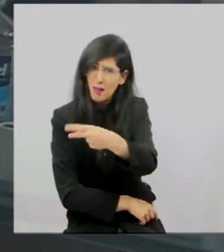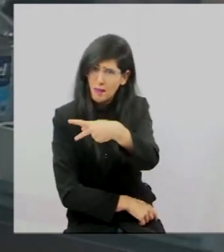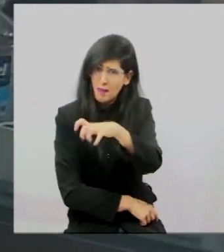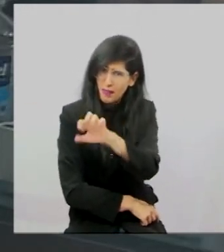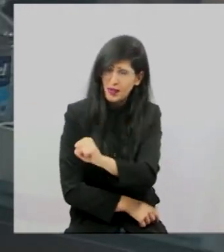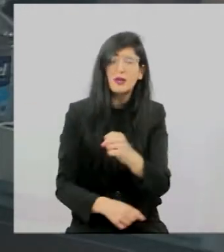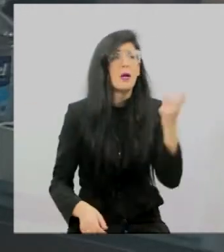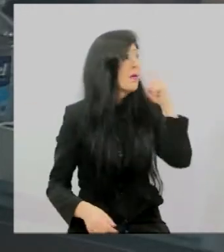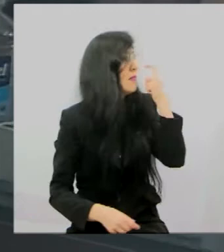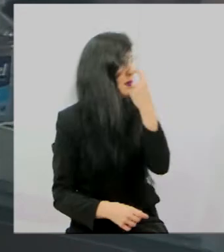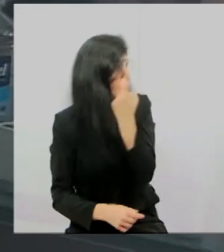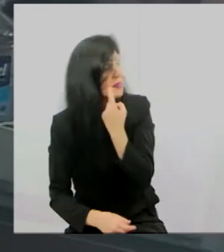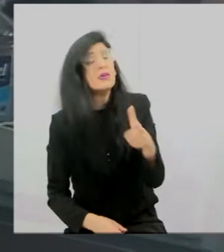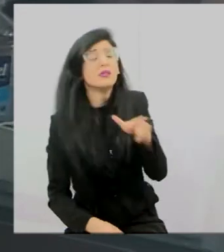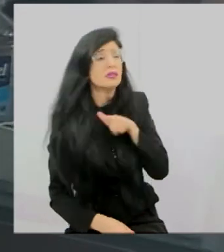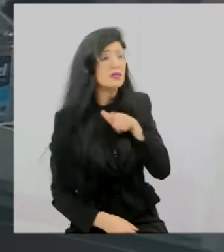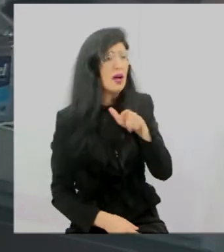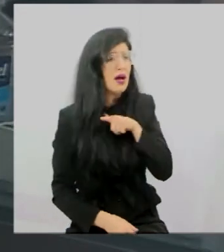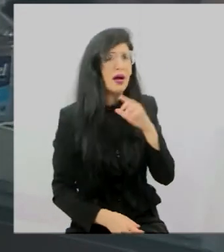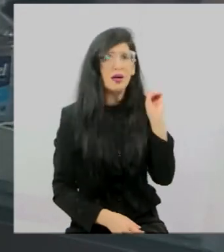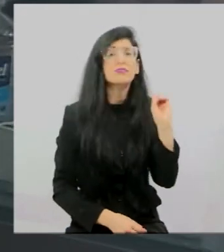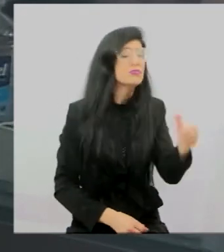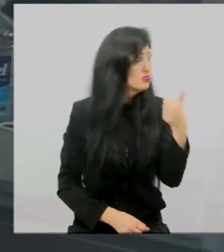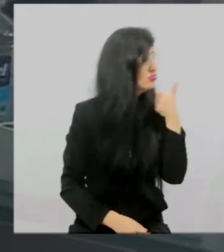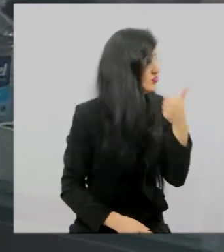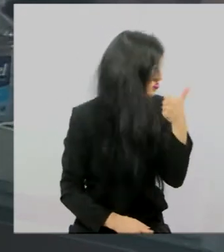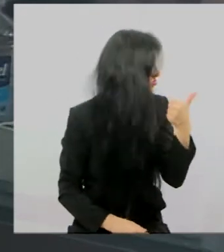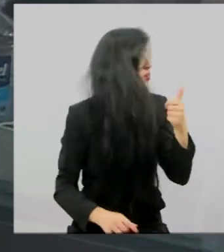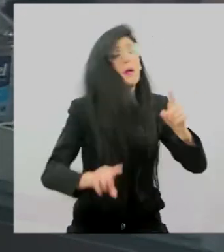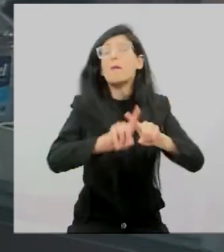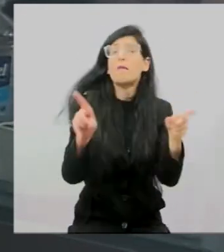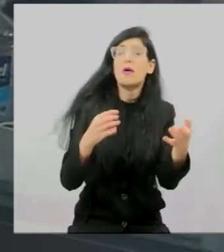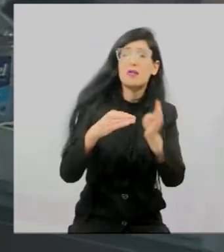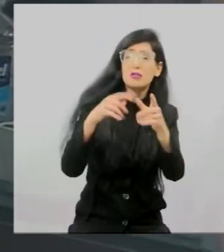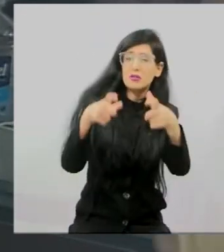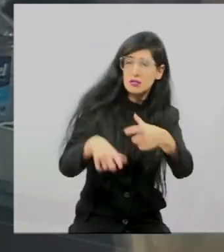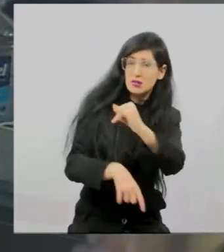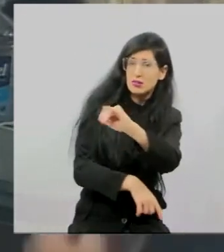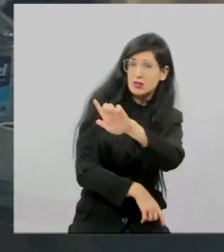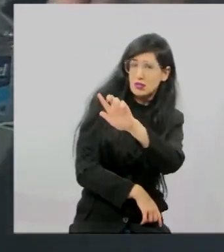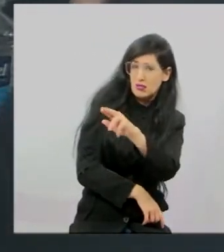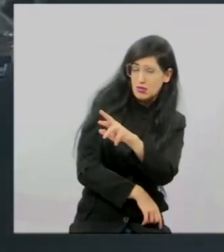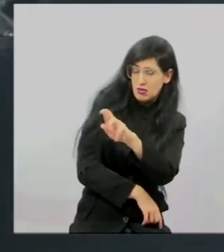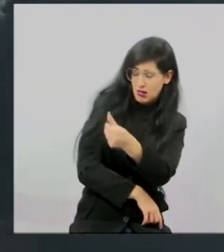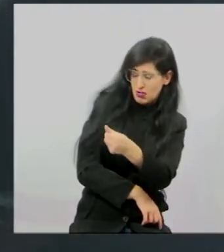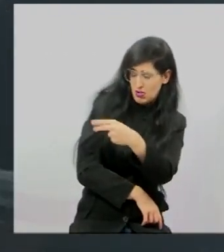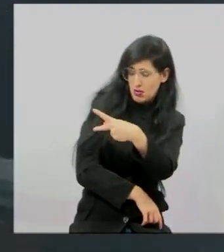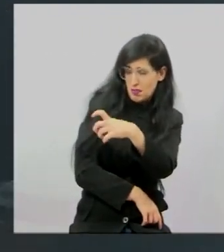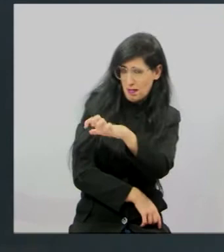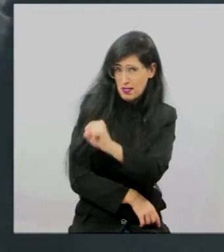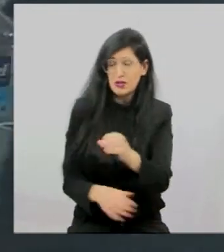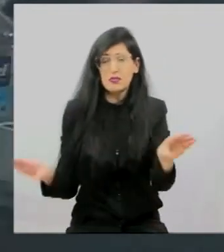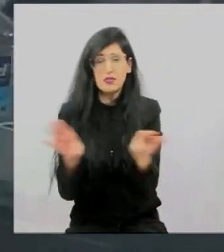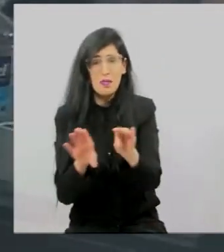Meia-Lua até tem um acessinho ali, né? Mas a região do Igarapés e outras regiões, São Antônio do